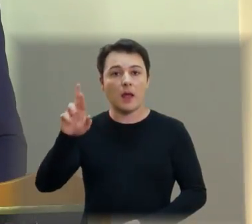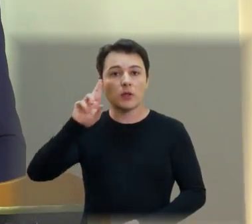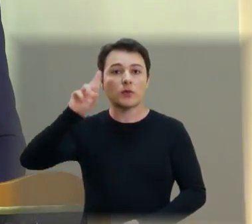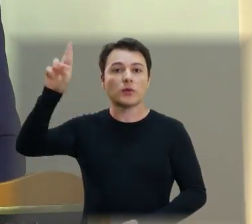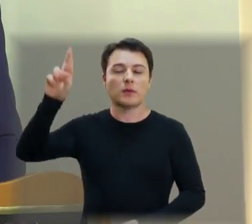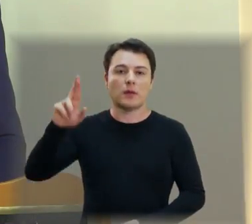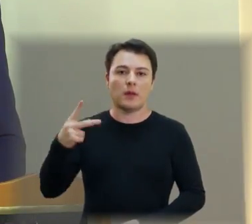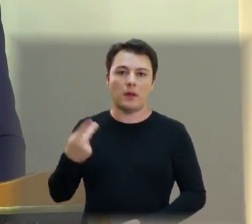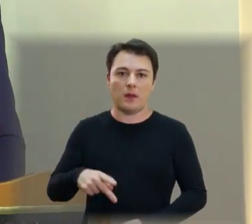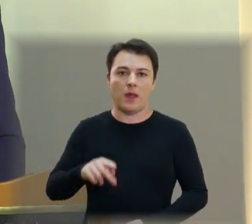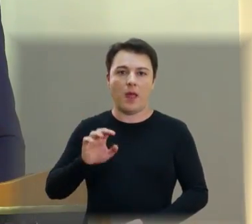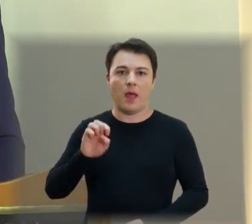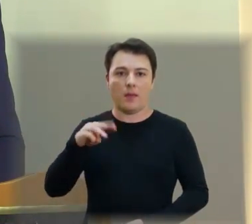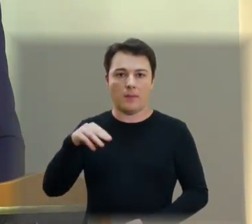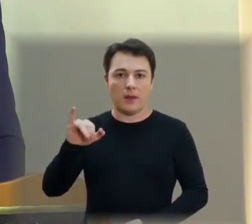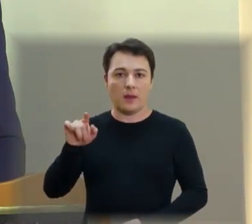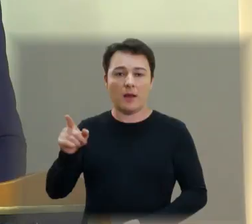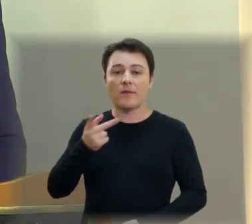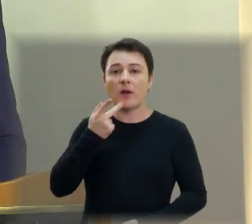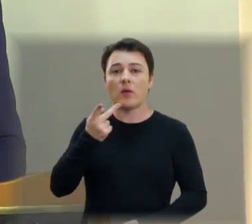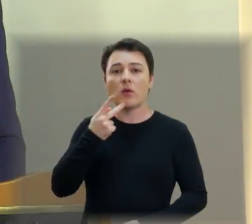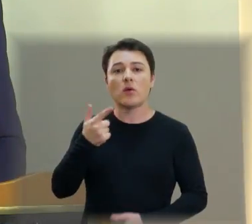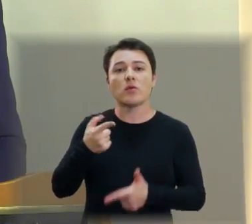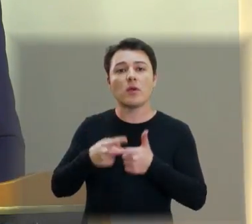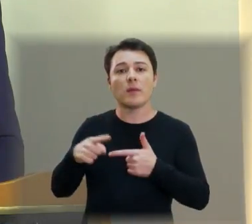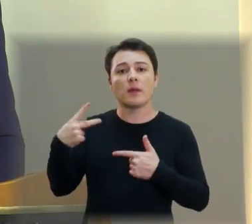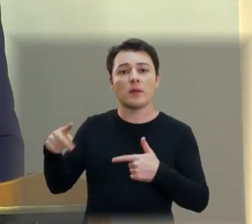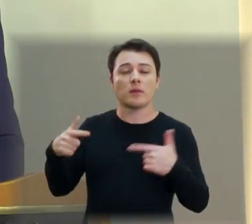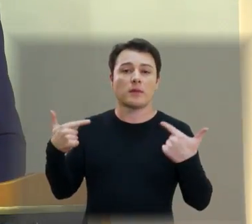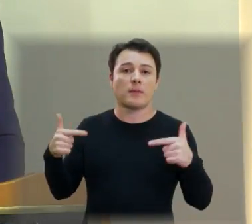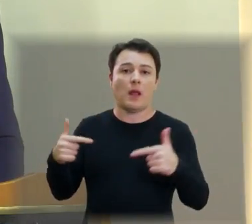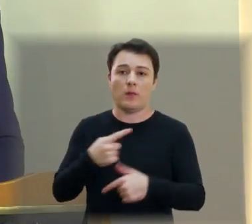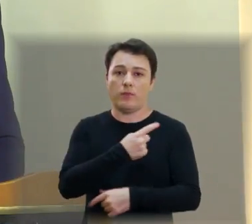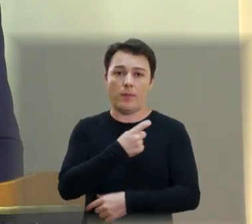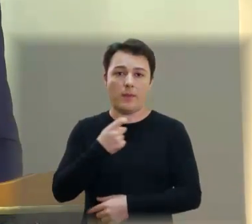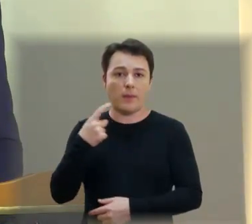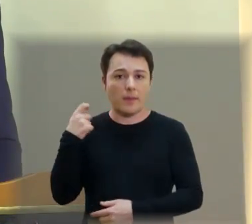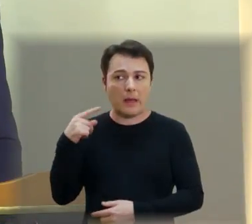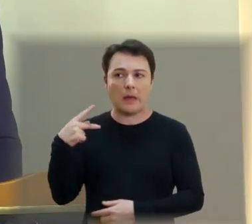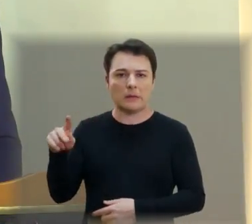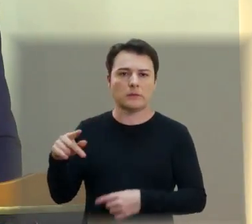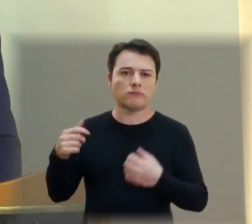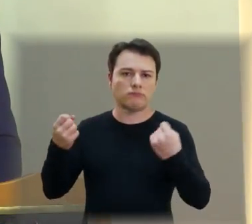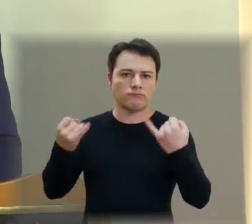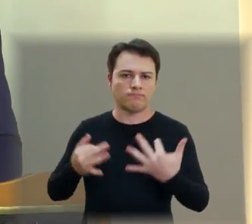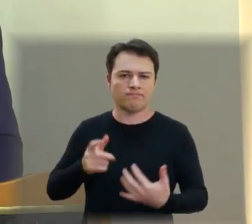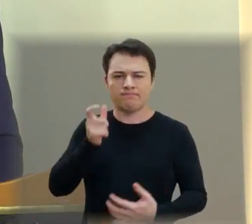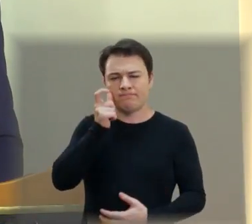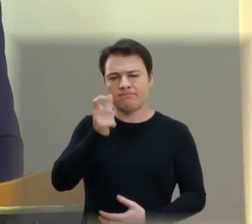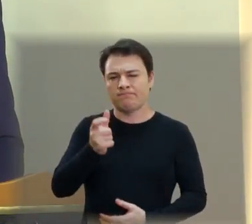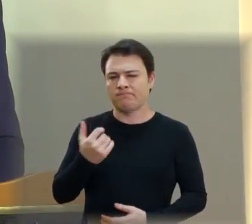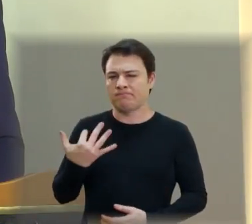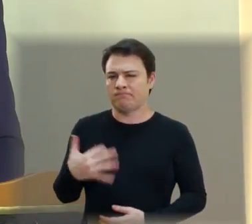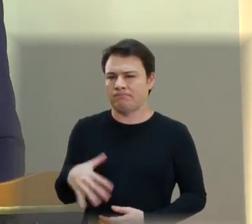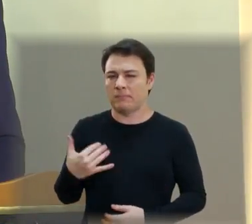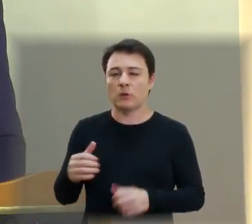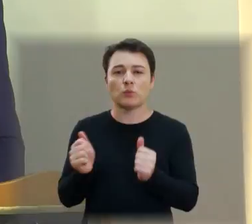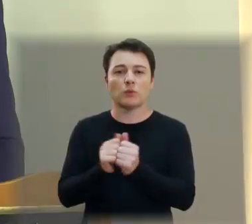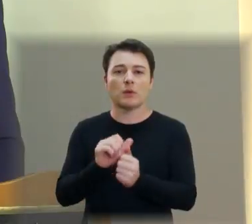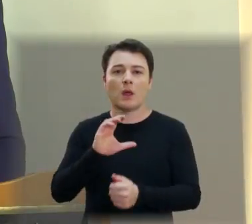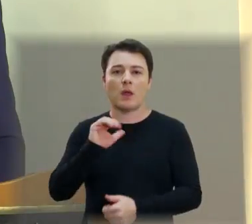EMI, aqui em Araraquara. Falou sobre um case de sucesso, EMI Perfumaria. Também foi muito interessante, junto com a